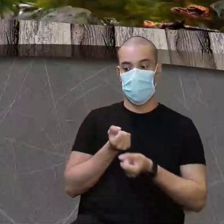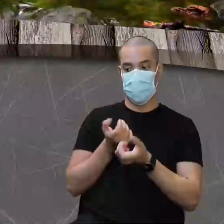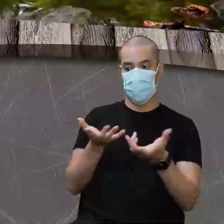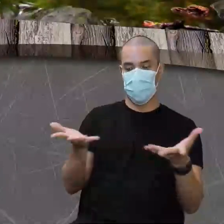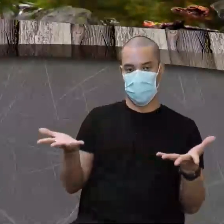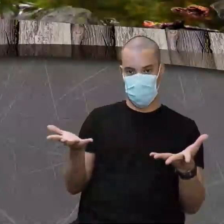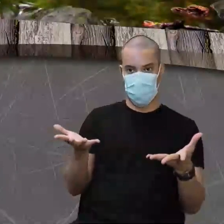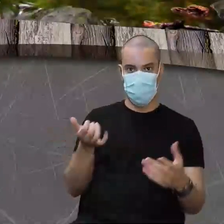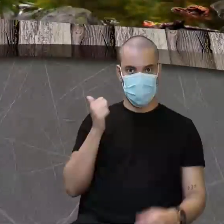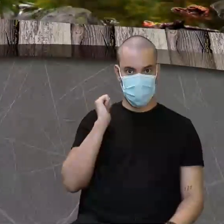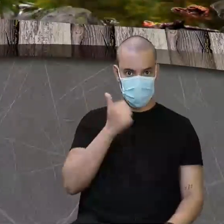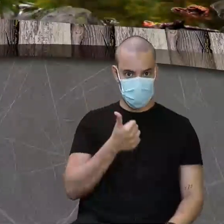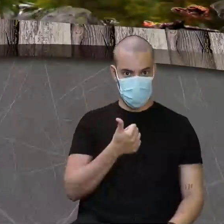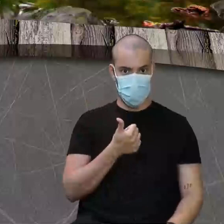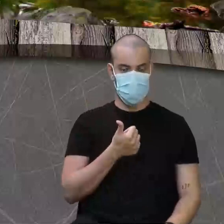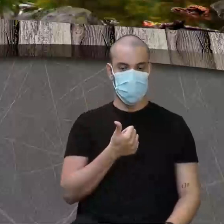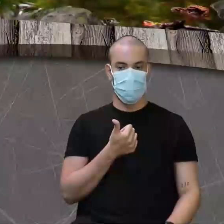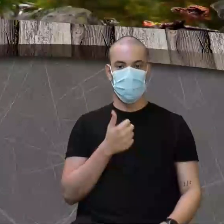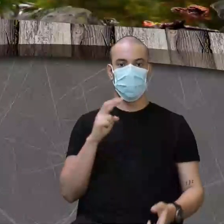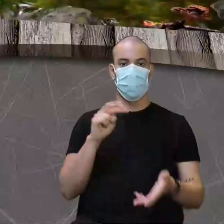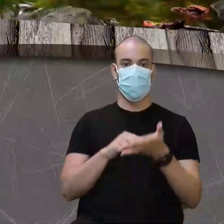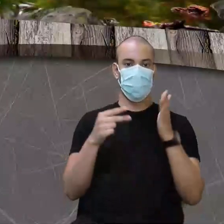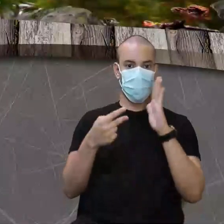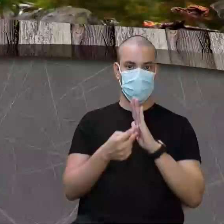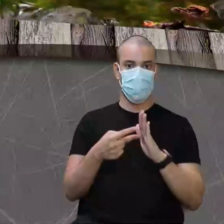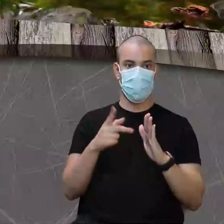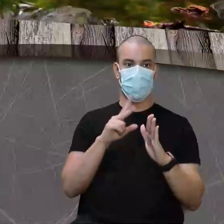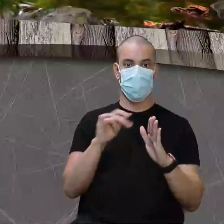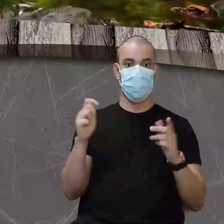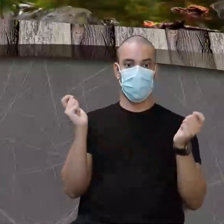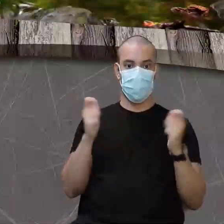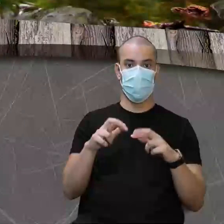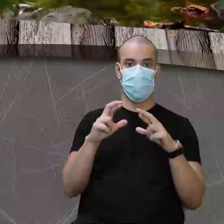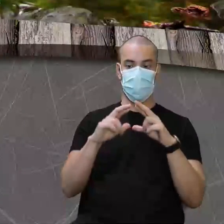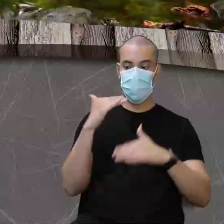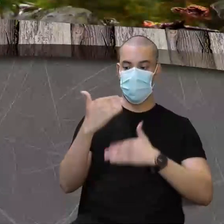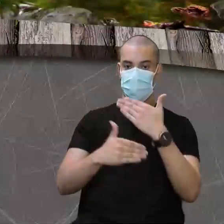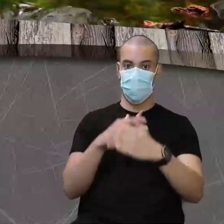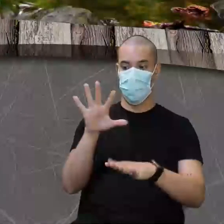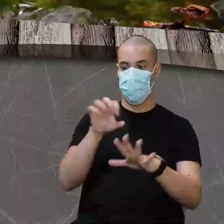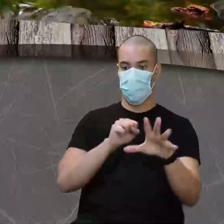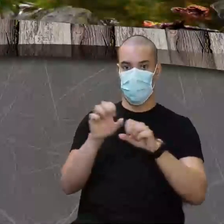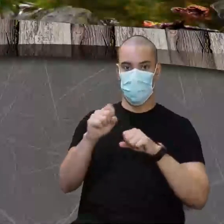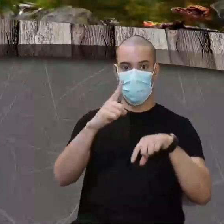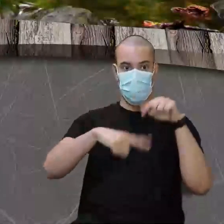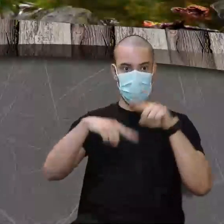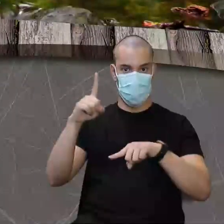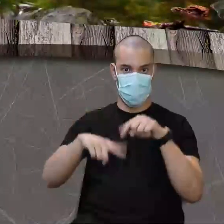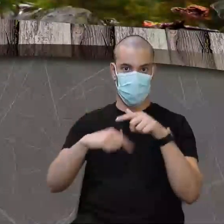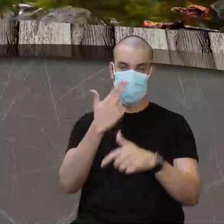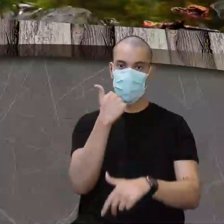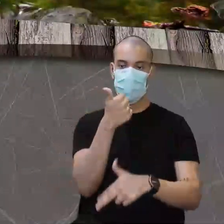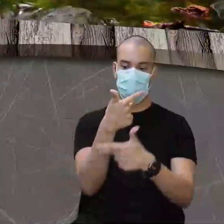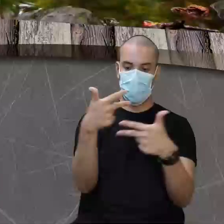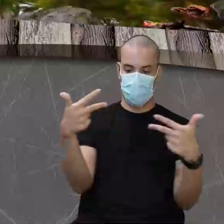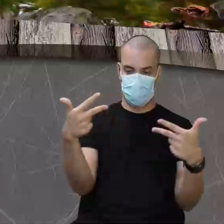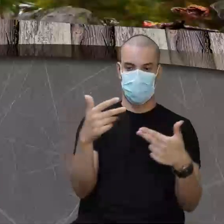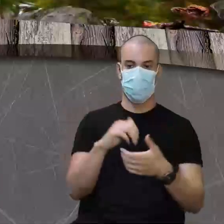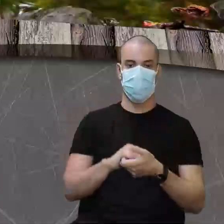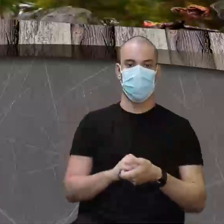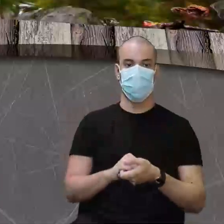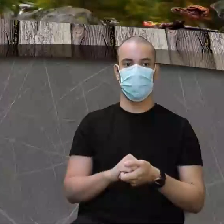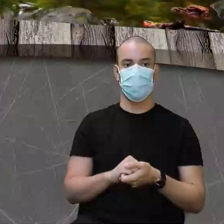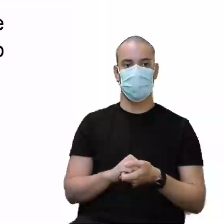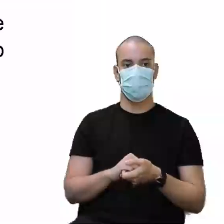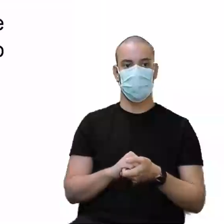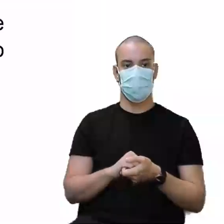o ambiente, tá bom? Que é o que vai permitir a ciclagem de nutrientes, ciclagem de matérias. Perfeito, galera. Vamos